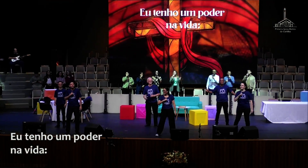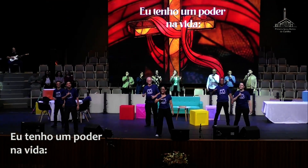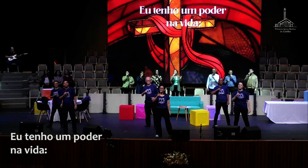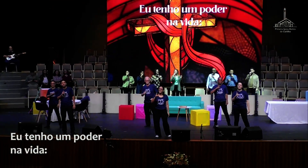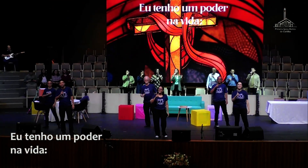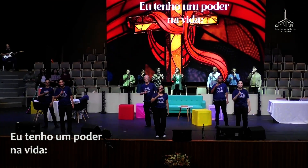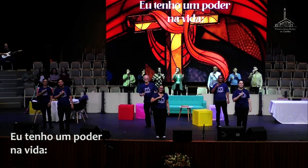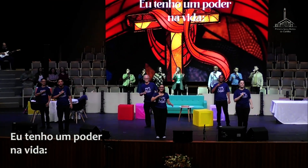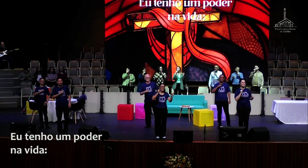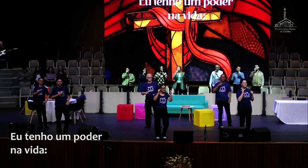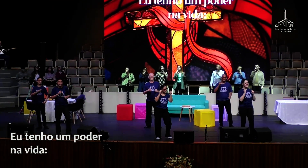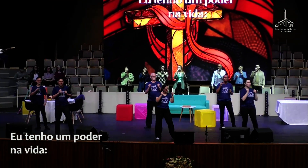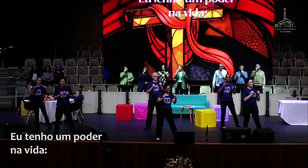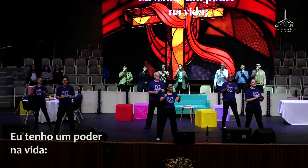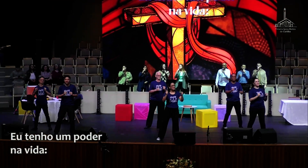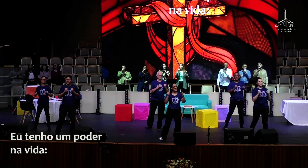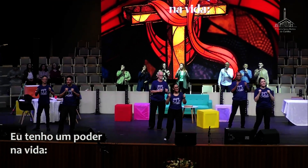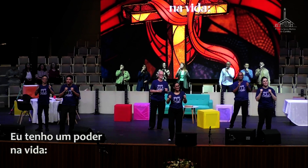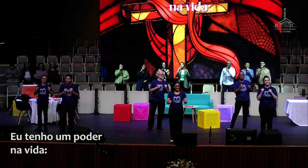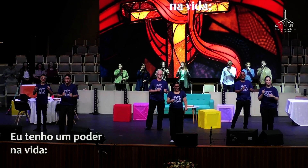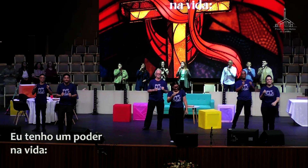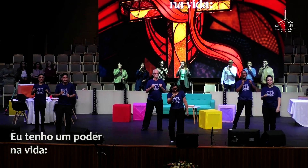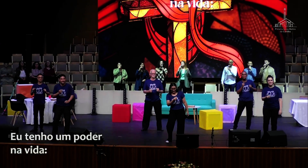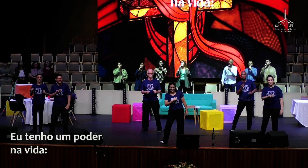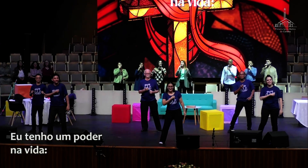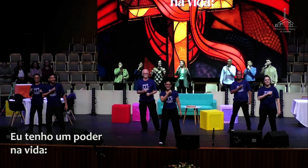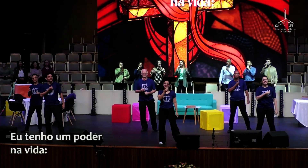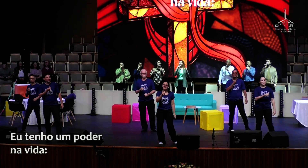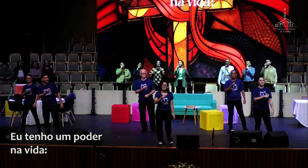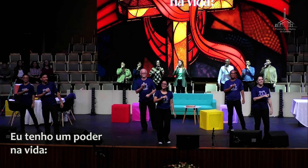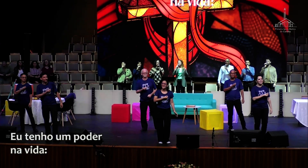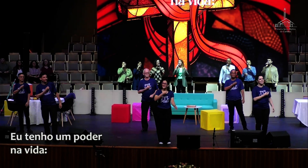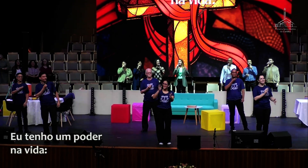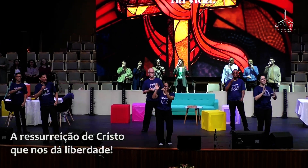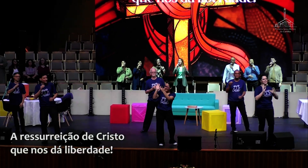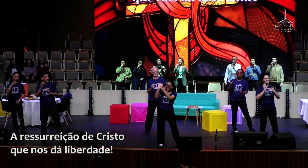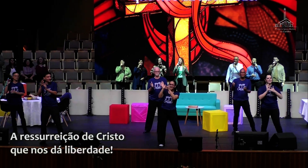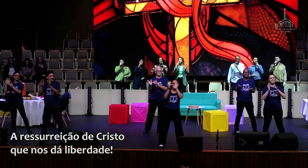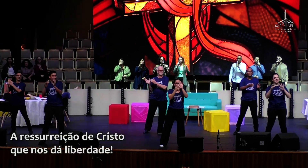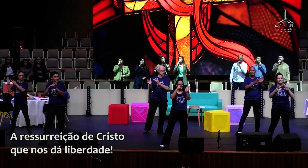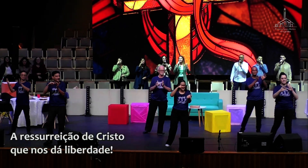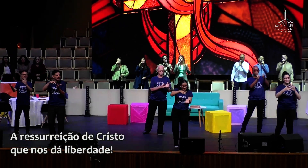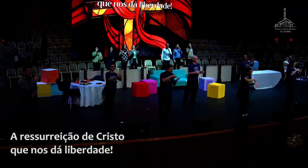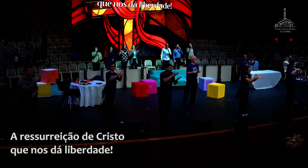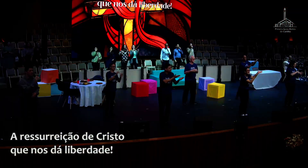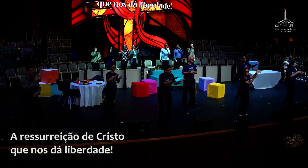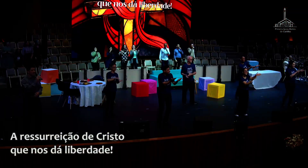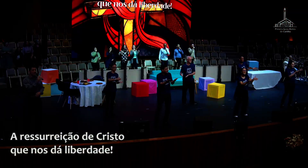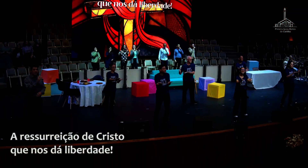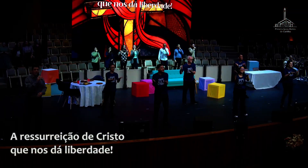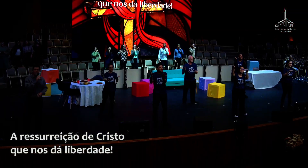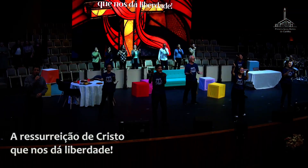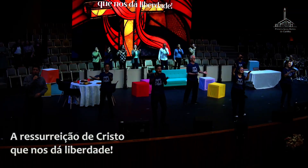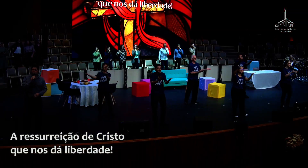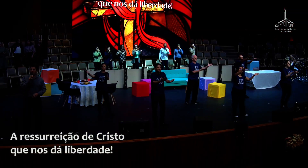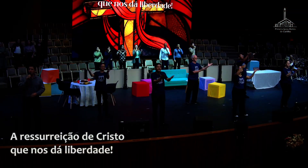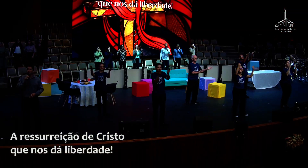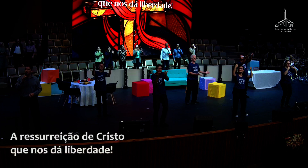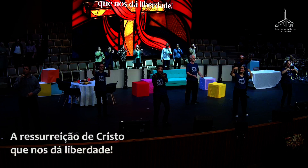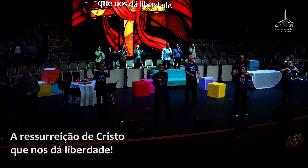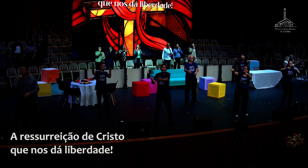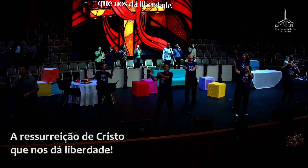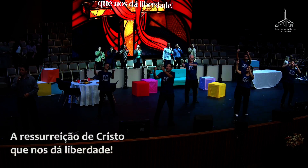Eu tenho, convido você a se levantar e cantar com a gente. Vida, a ressurreição de